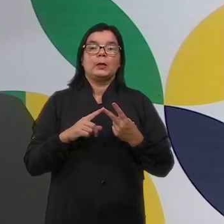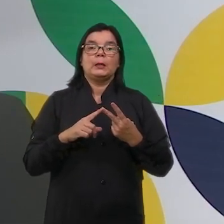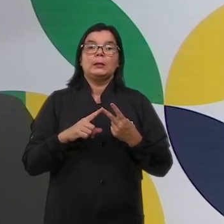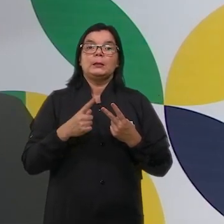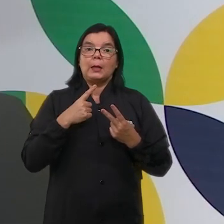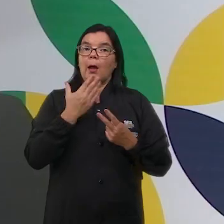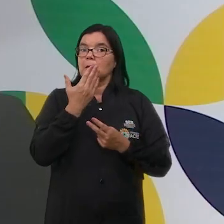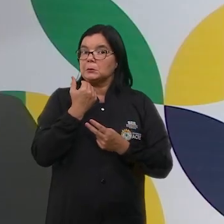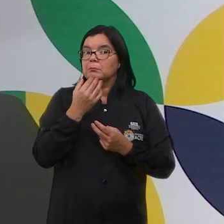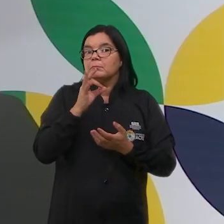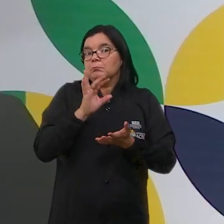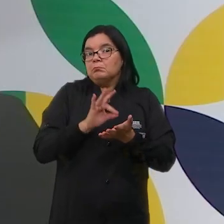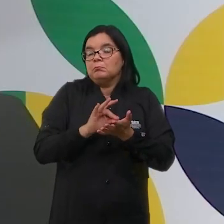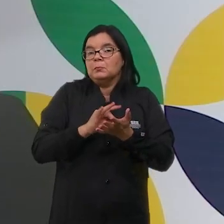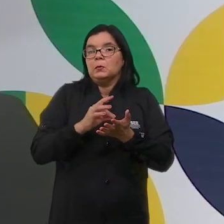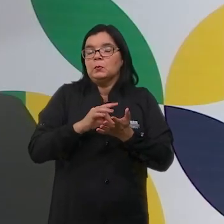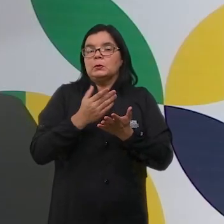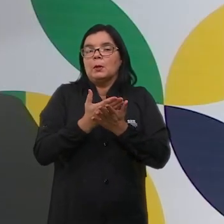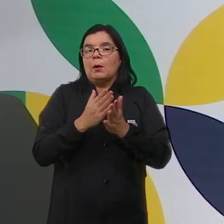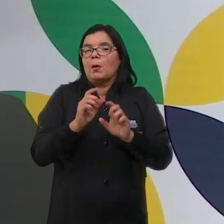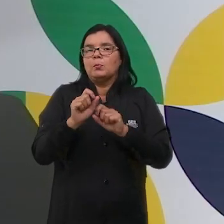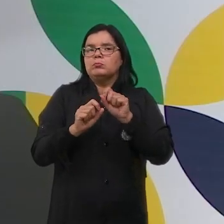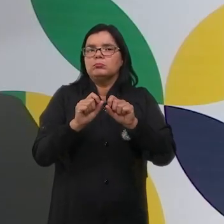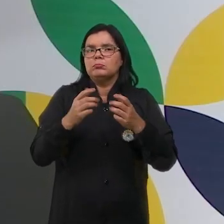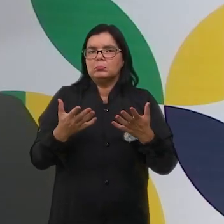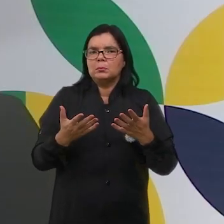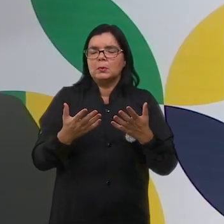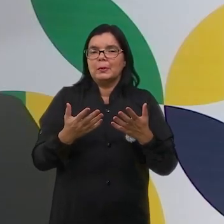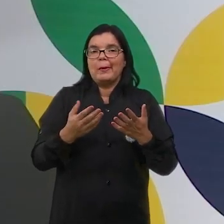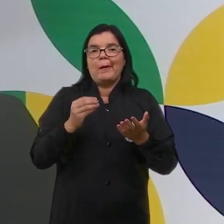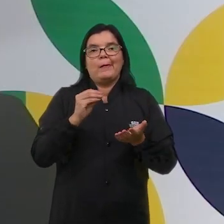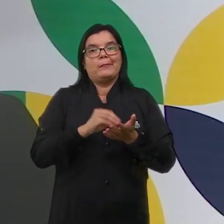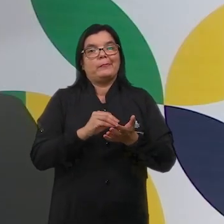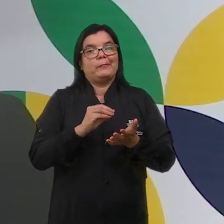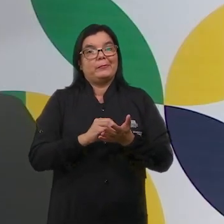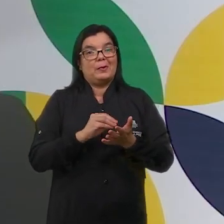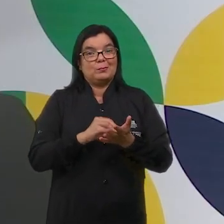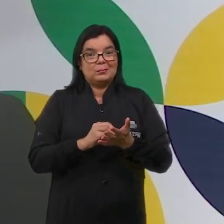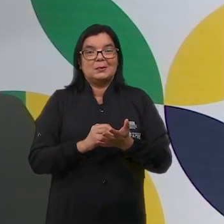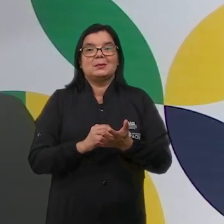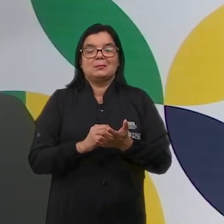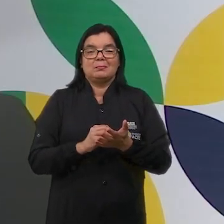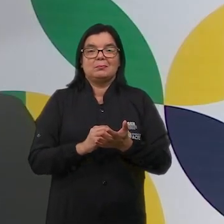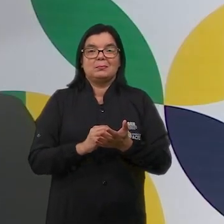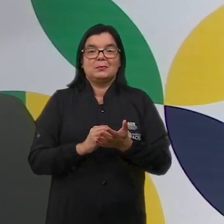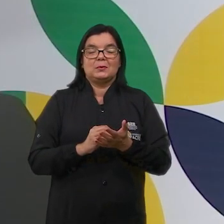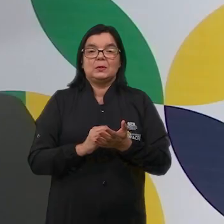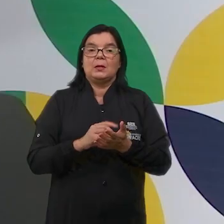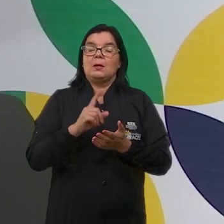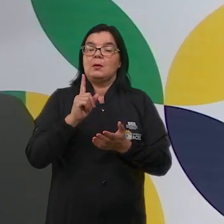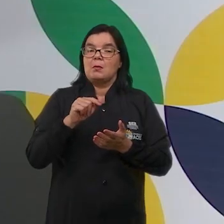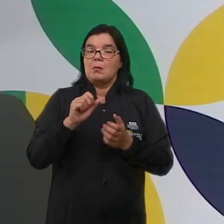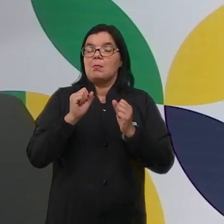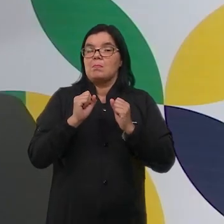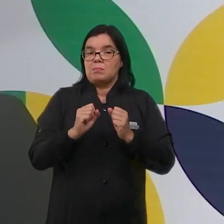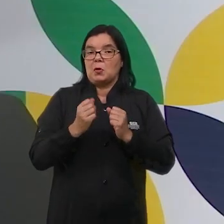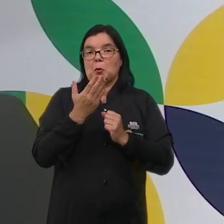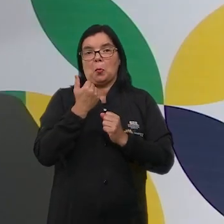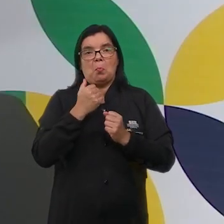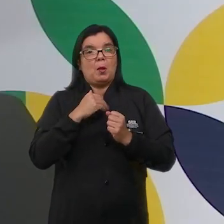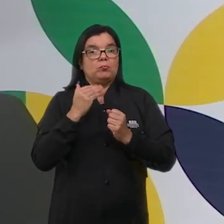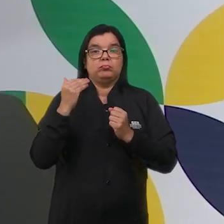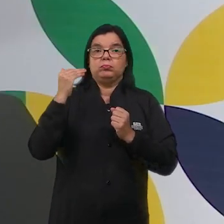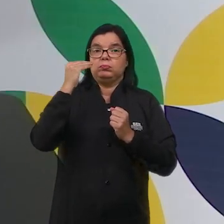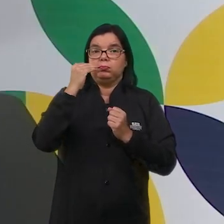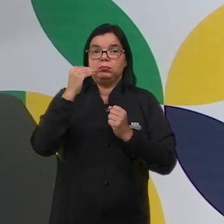da alimentação, você acaba desregulando, descompensando e pode ser comer demais,